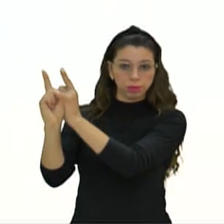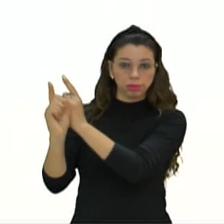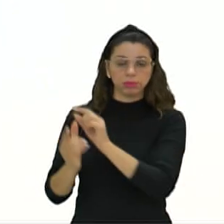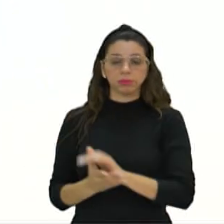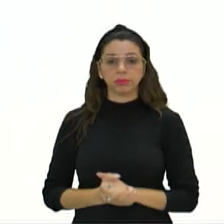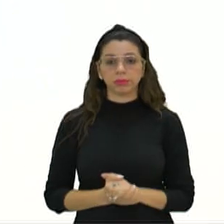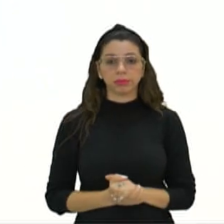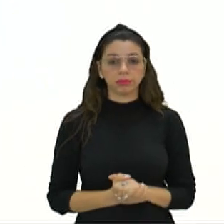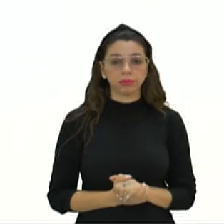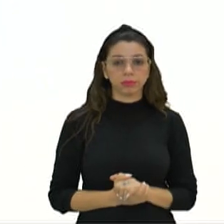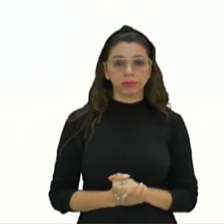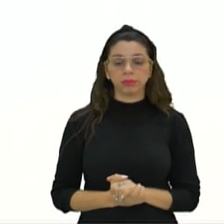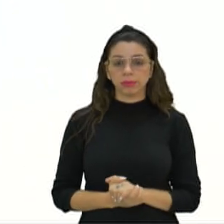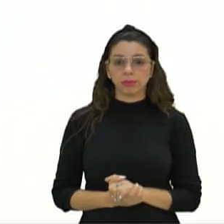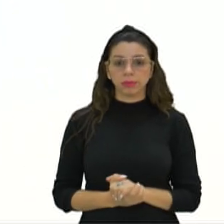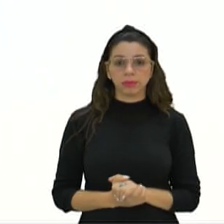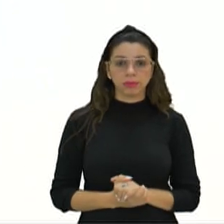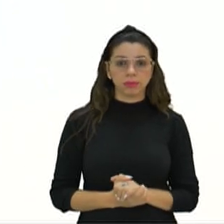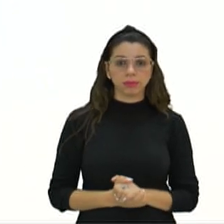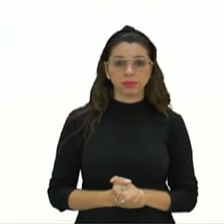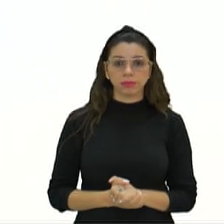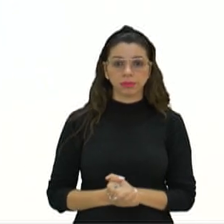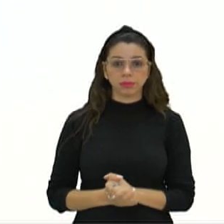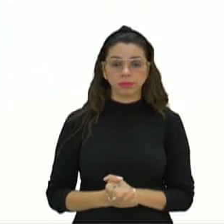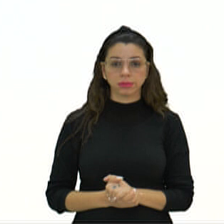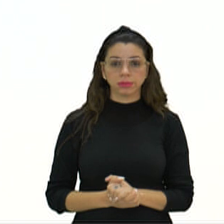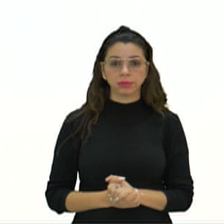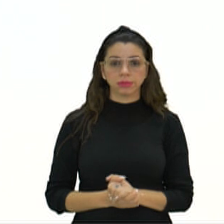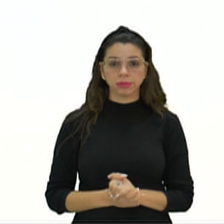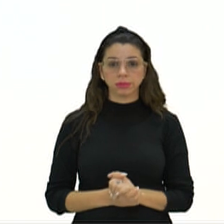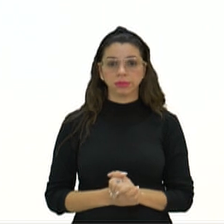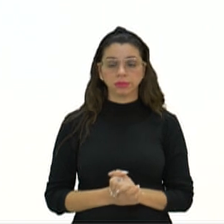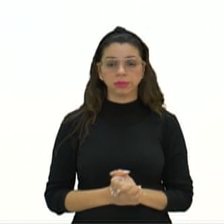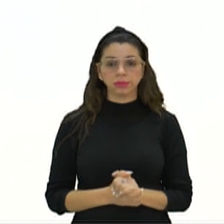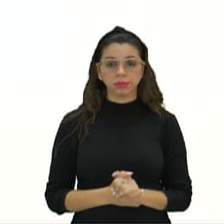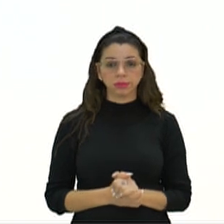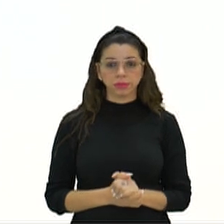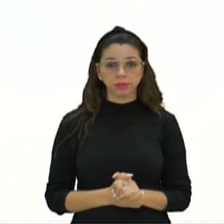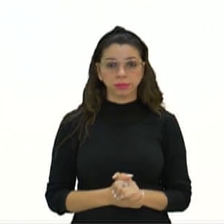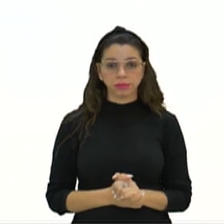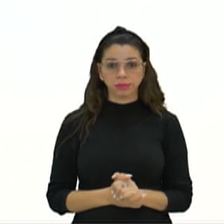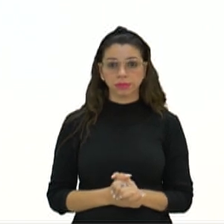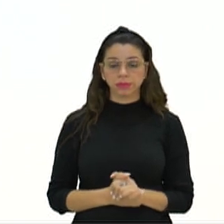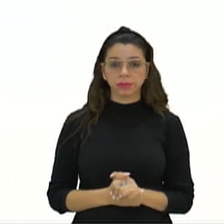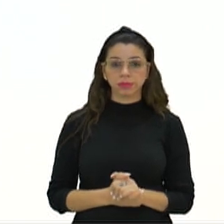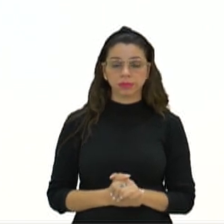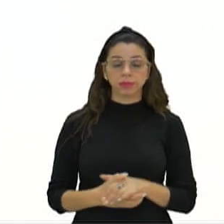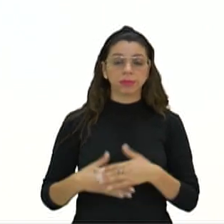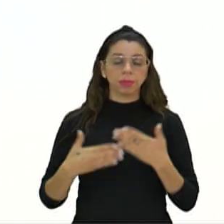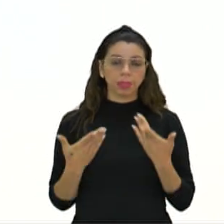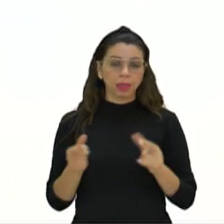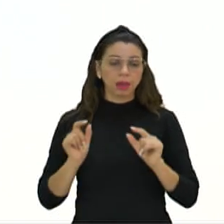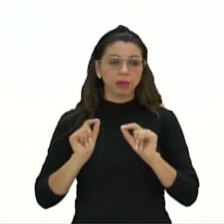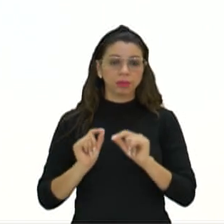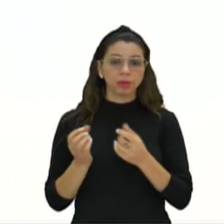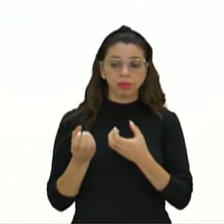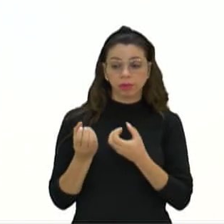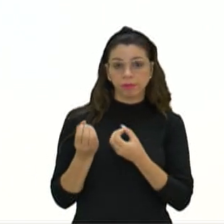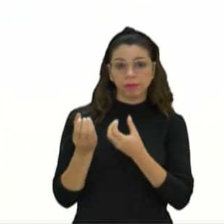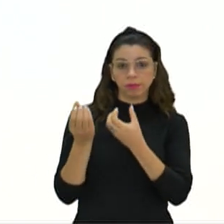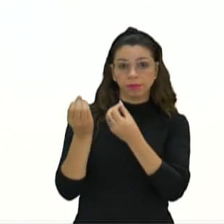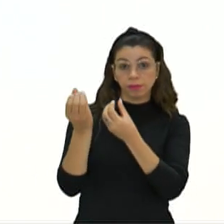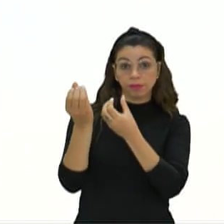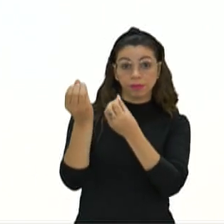disse, our field trip will be to Petrópolis. A nossa excursão, a